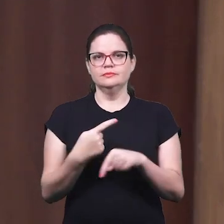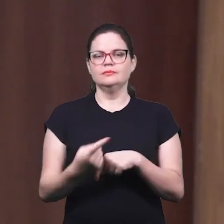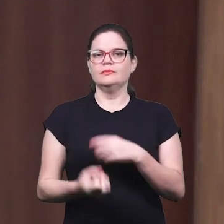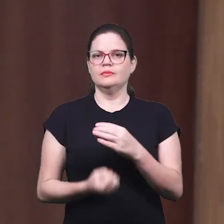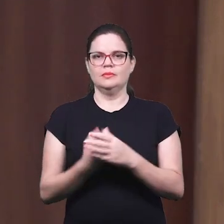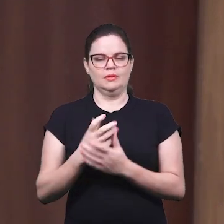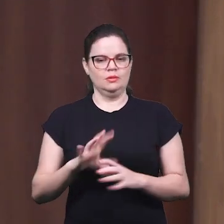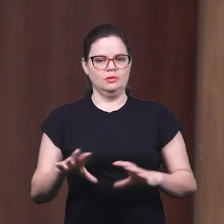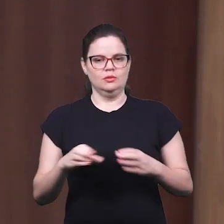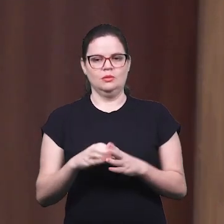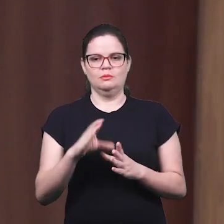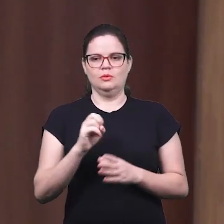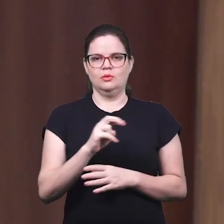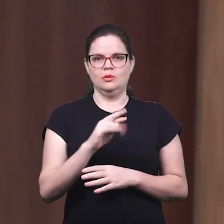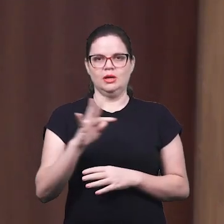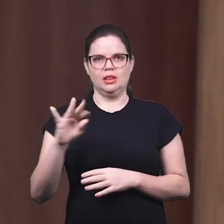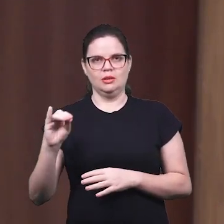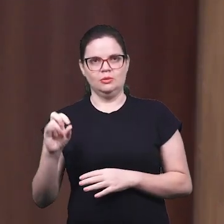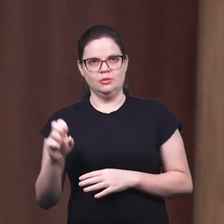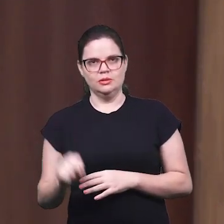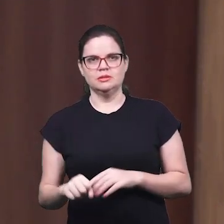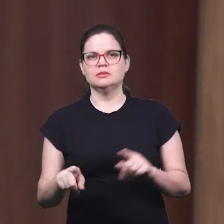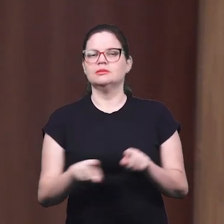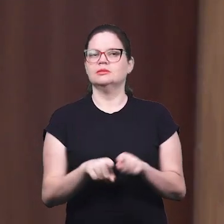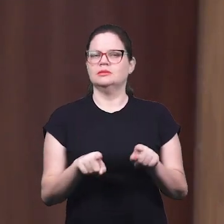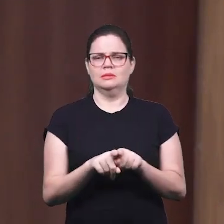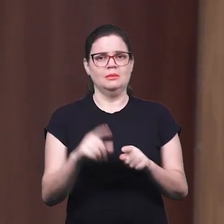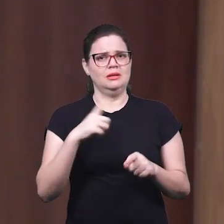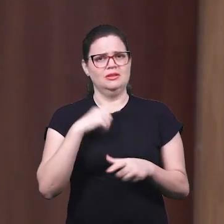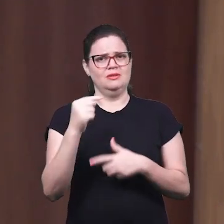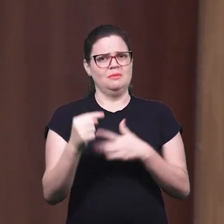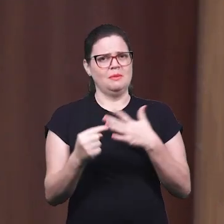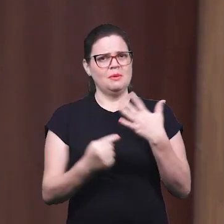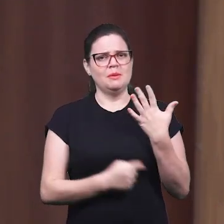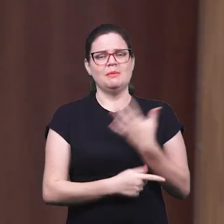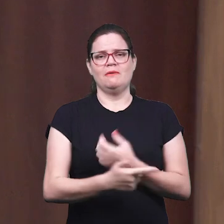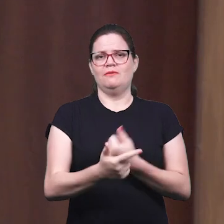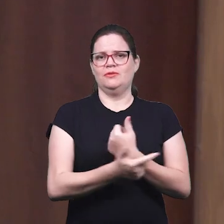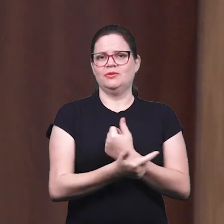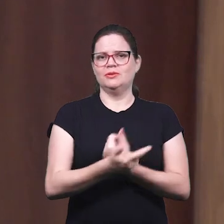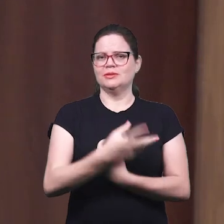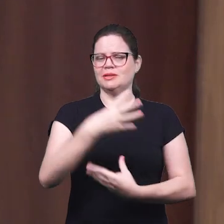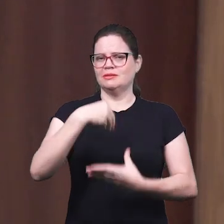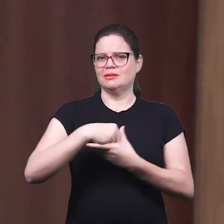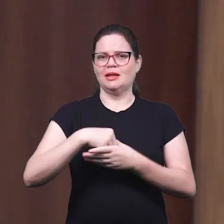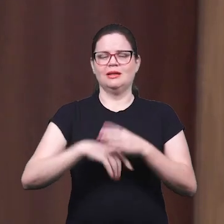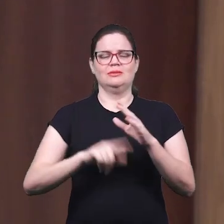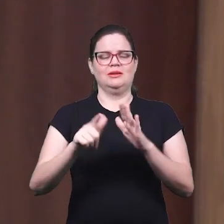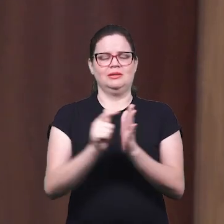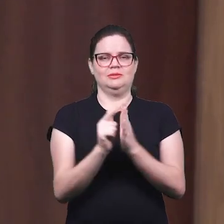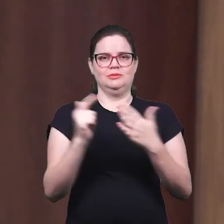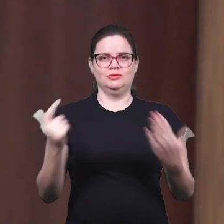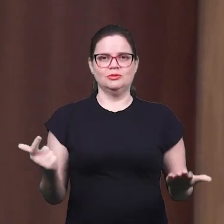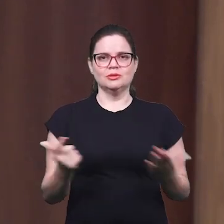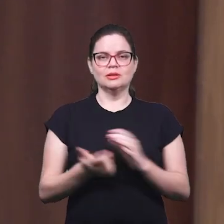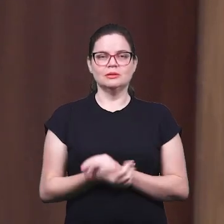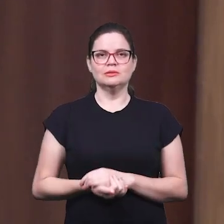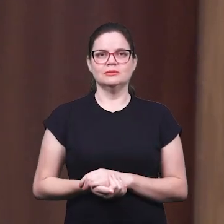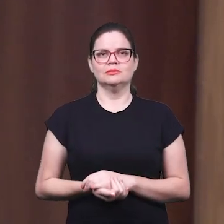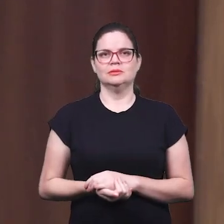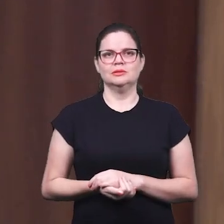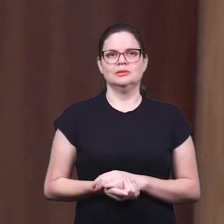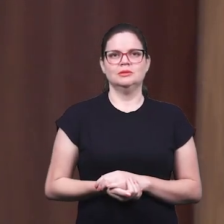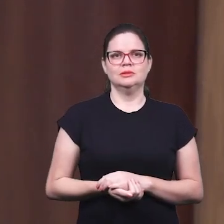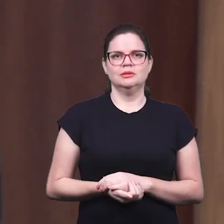de corretores, embalei o negócio a parte comercial do jornal, até que